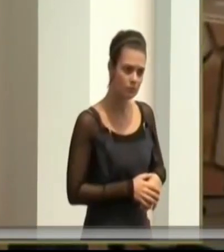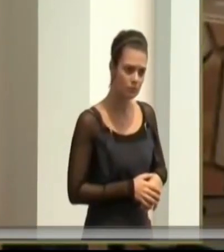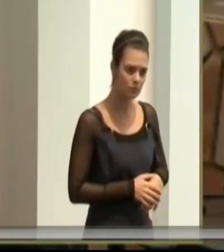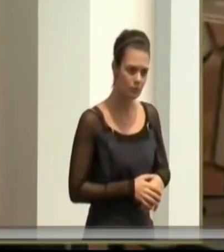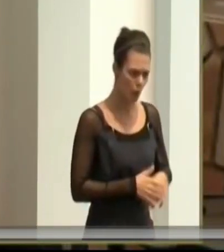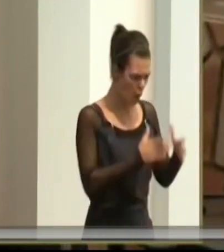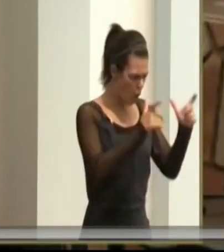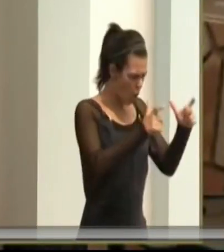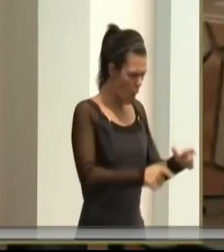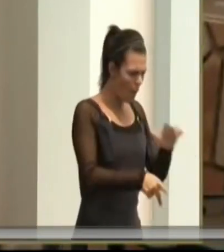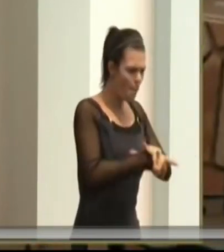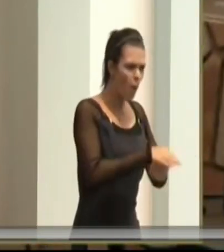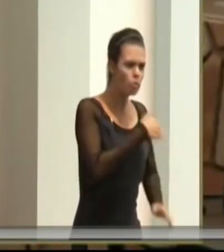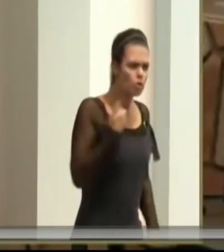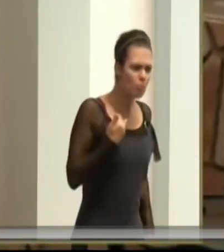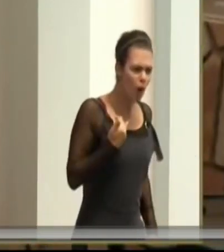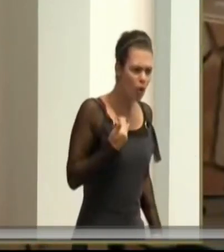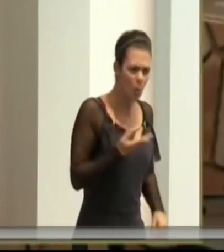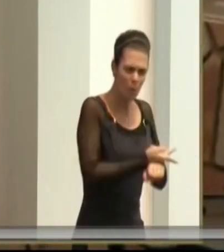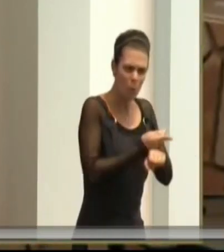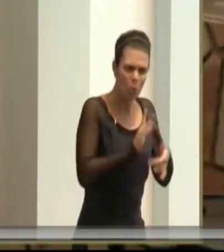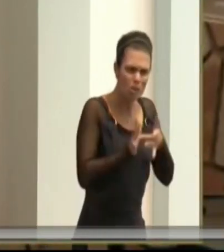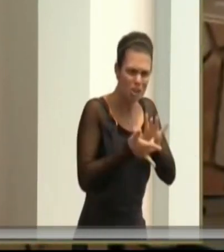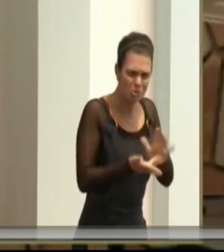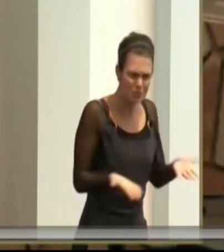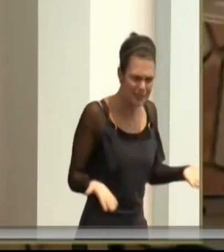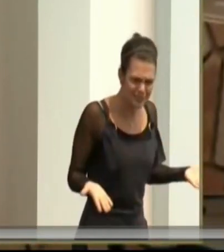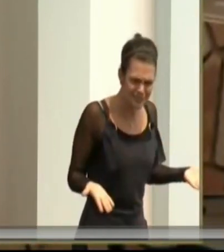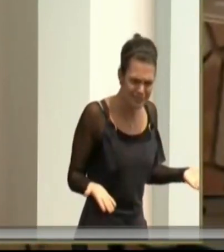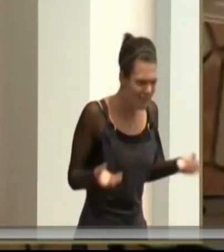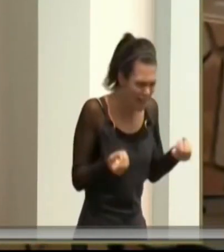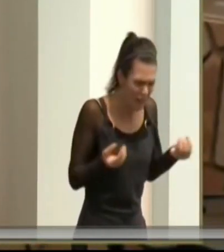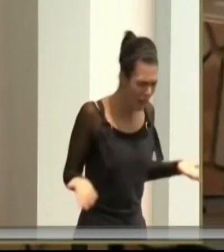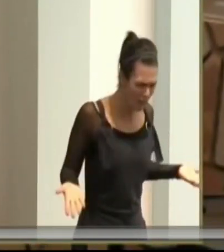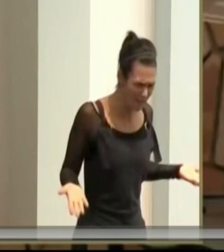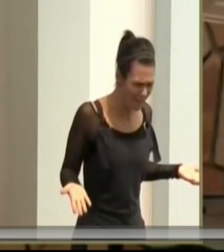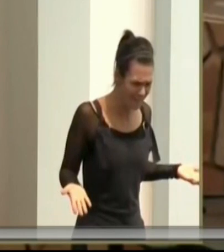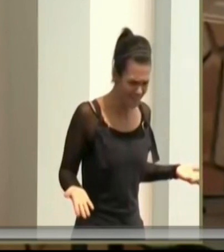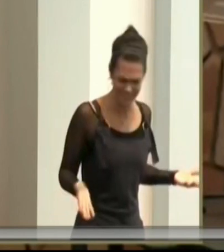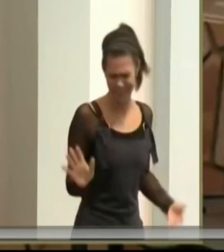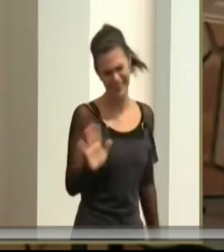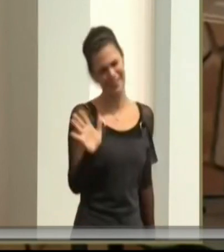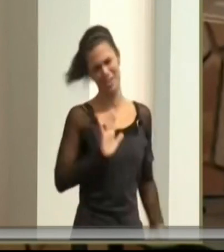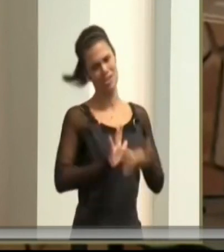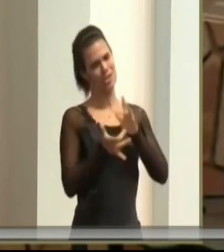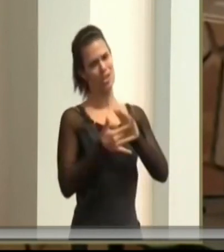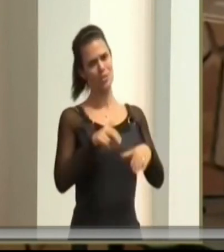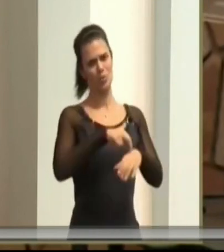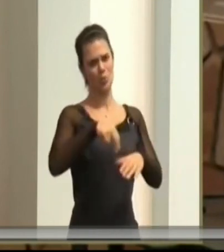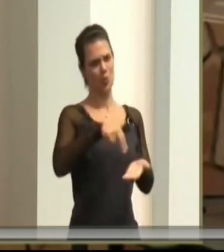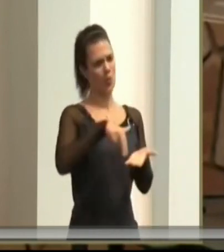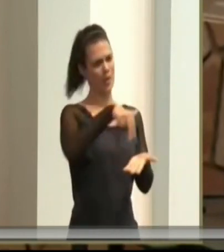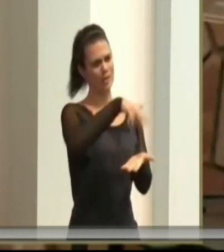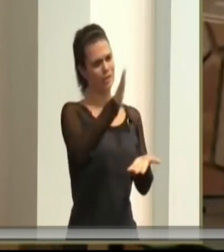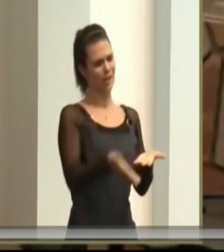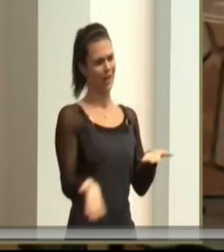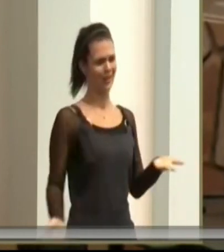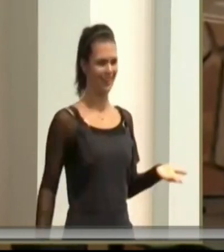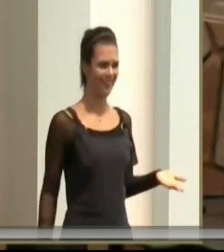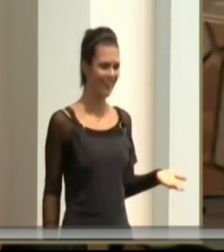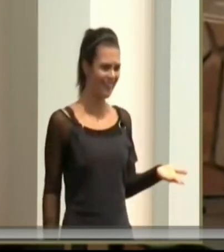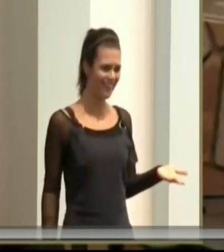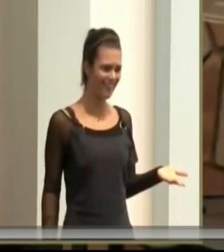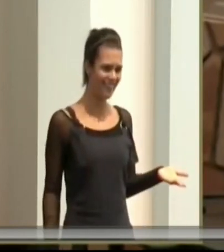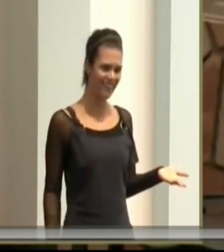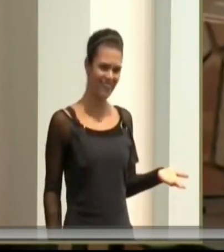que vive? Ele não está aqui, mas ressuscitou. Aqui nós temos